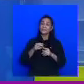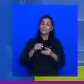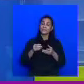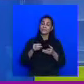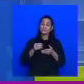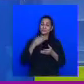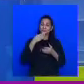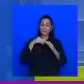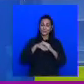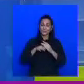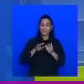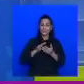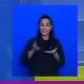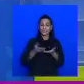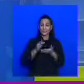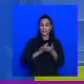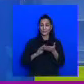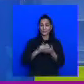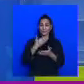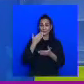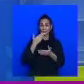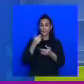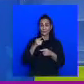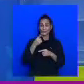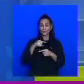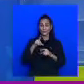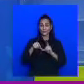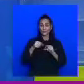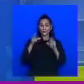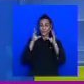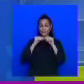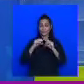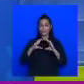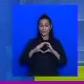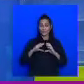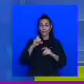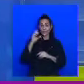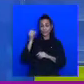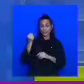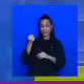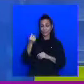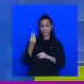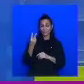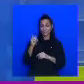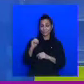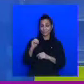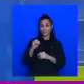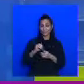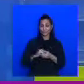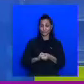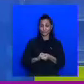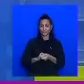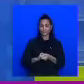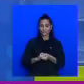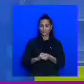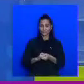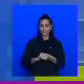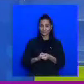Loto Fácil, último sorteio da noite. Bola branca, número 20. Branca, 20.